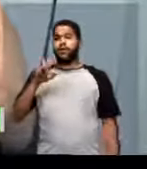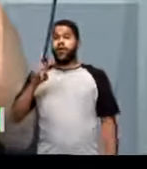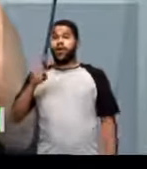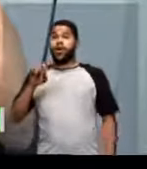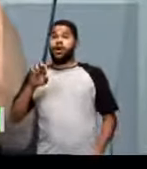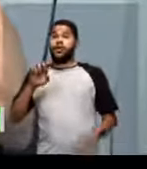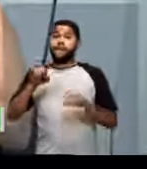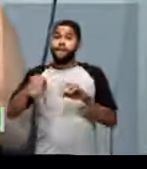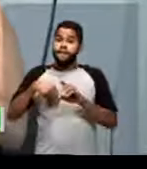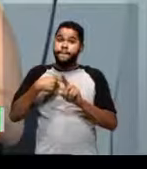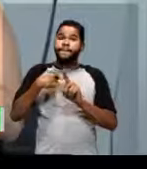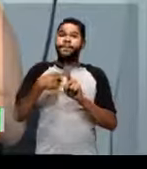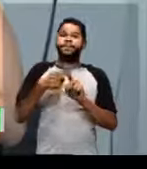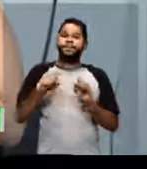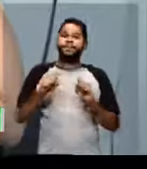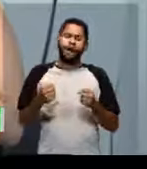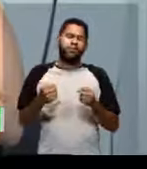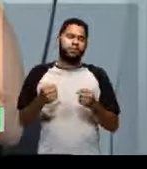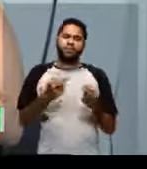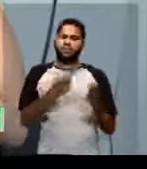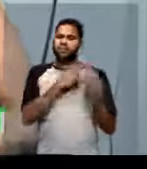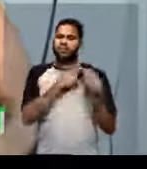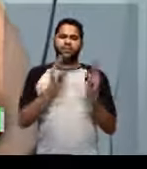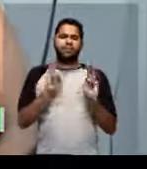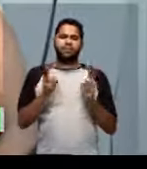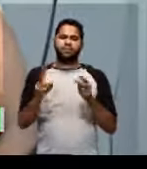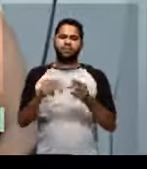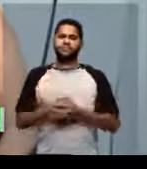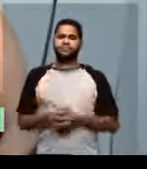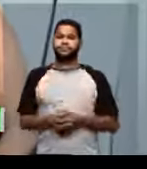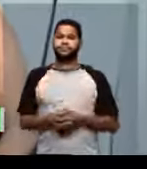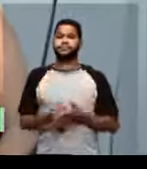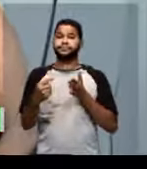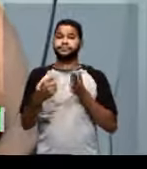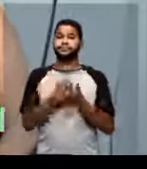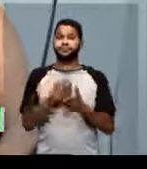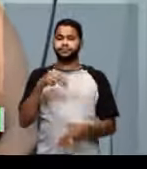né, de proteção aí, tá ok? Mas a função é a mesma. E perguntou o que é